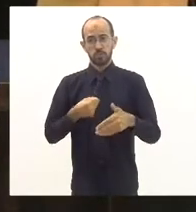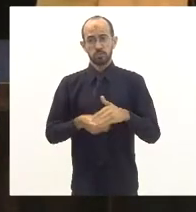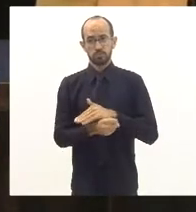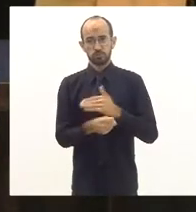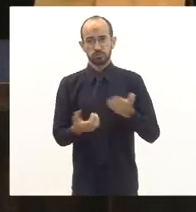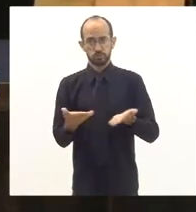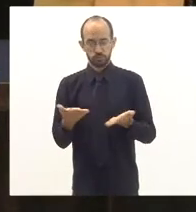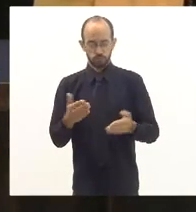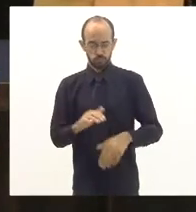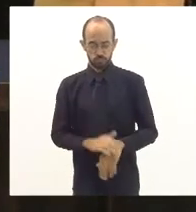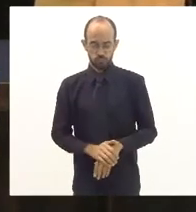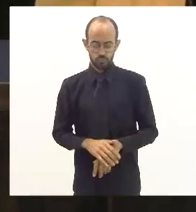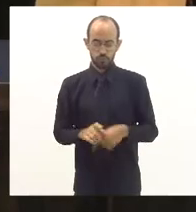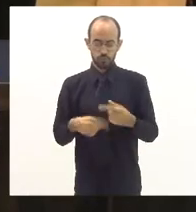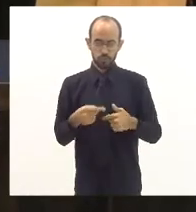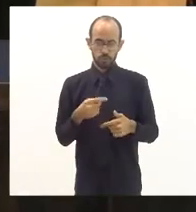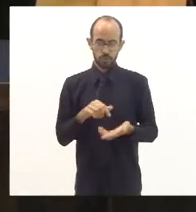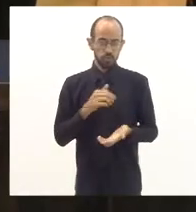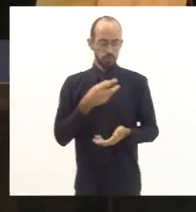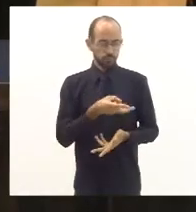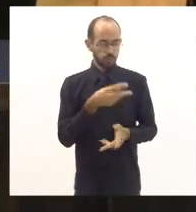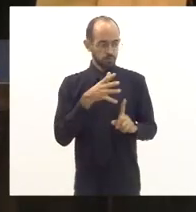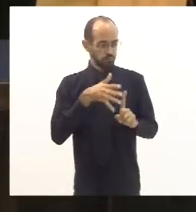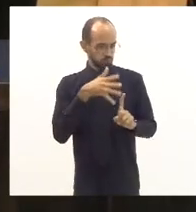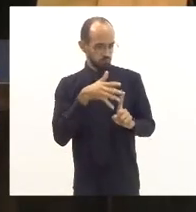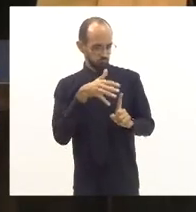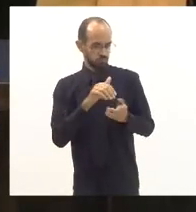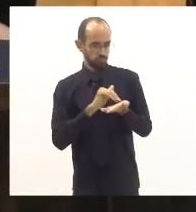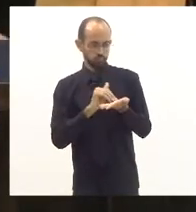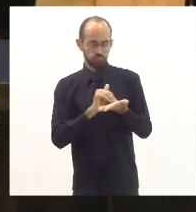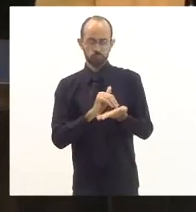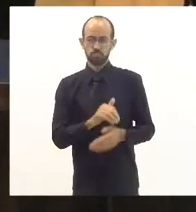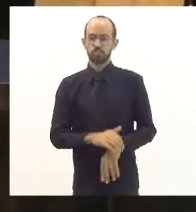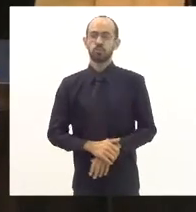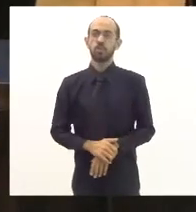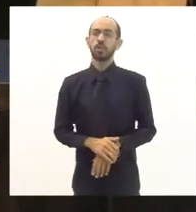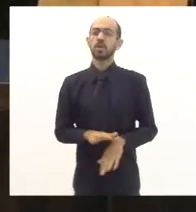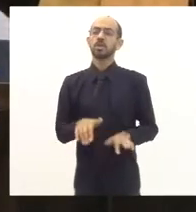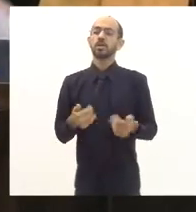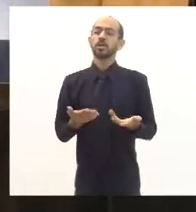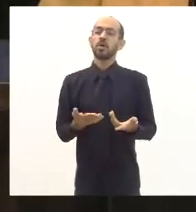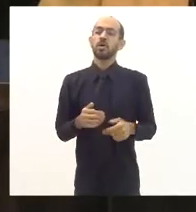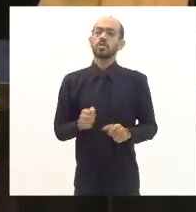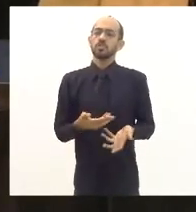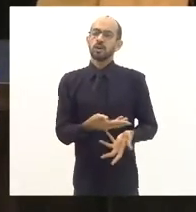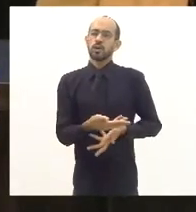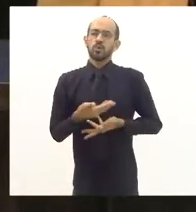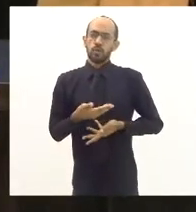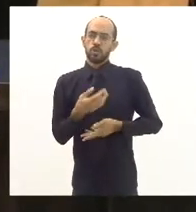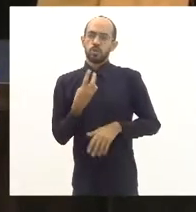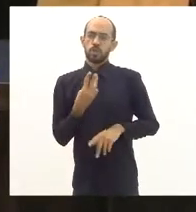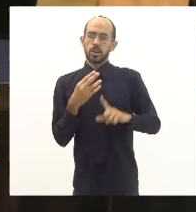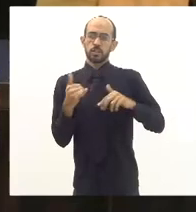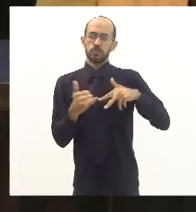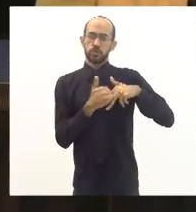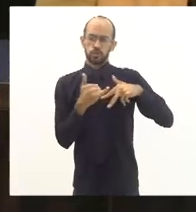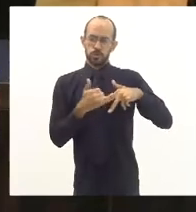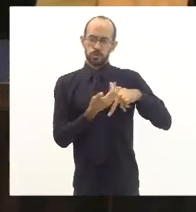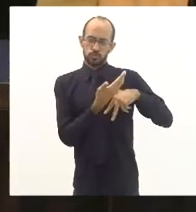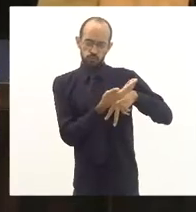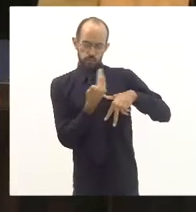o secretário. Bom, então, como já anunciei, vamos chamar três vítimas, podem vir as três para